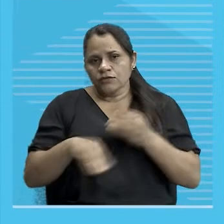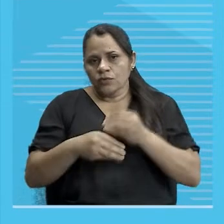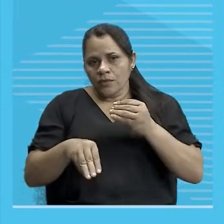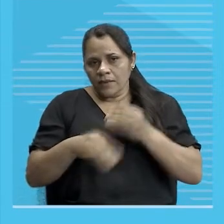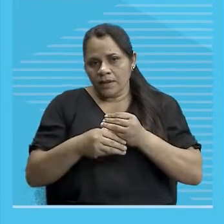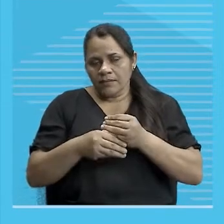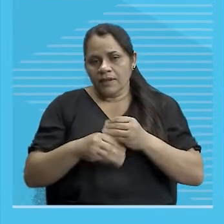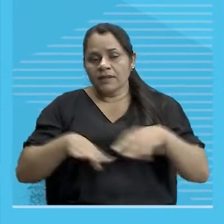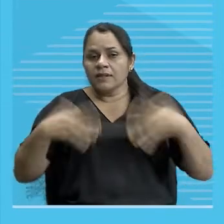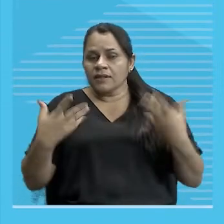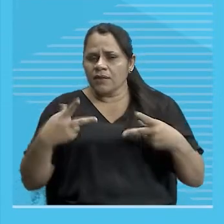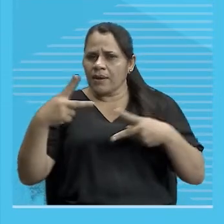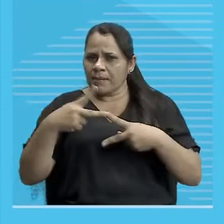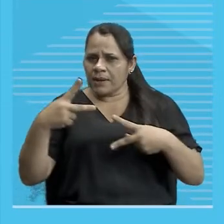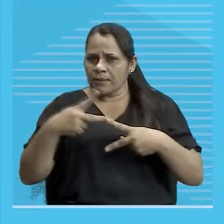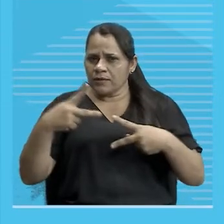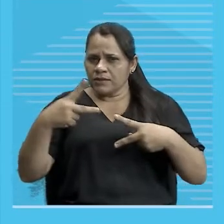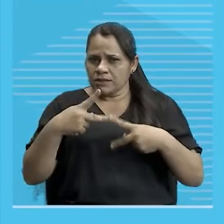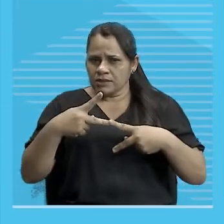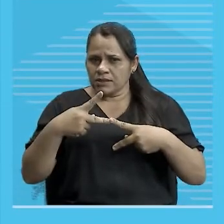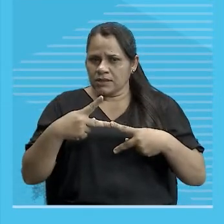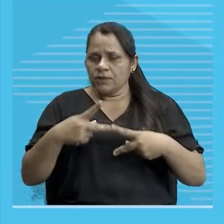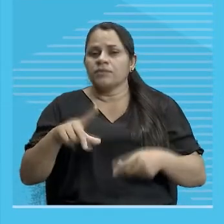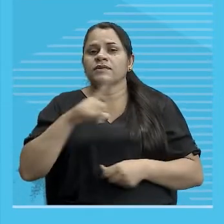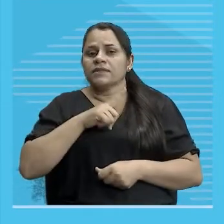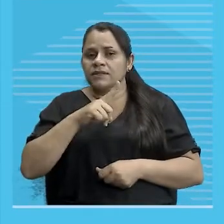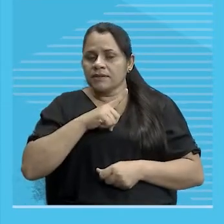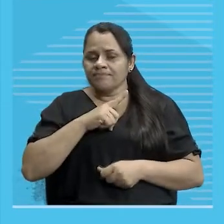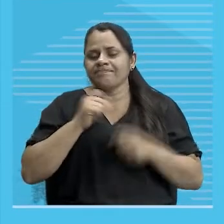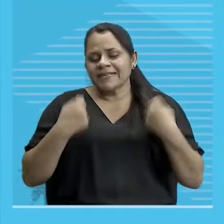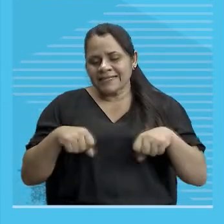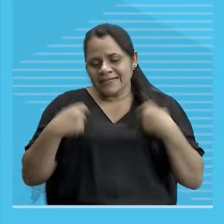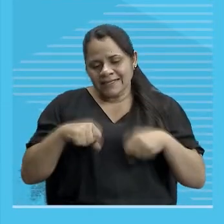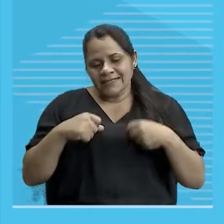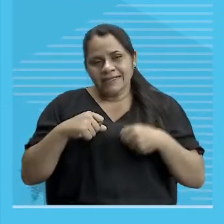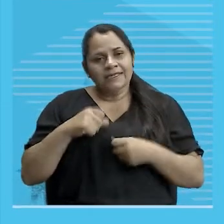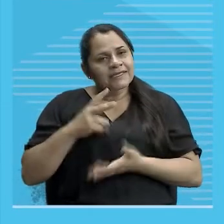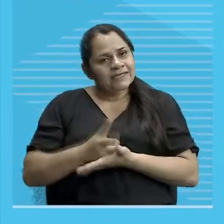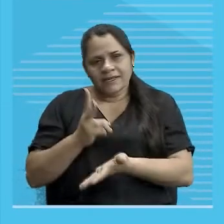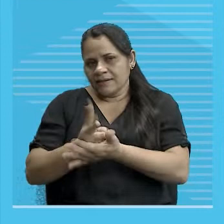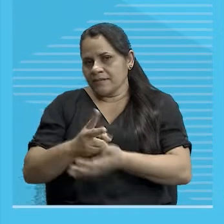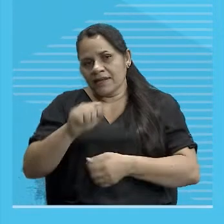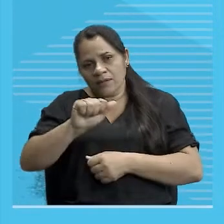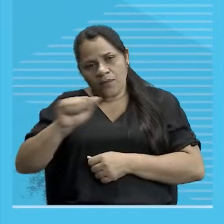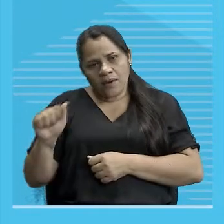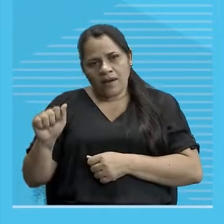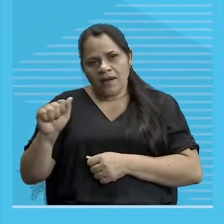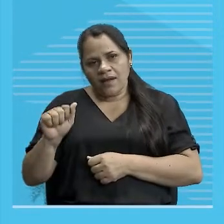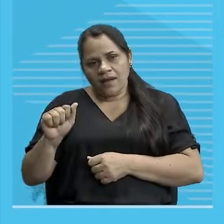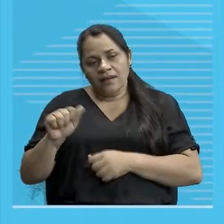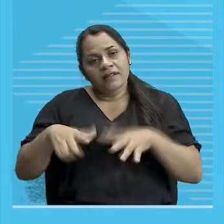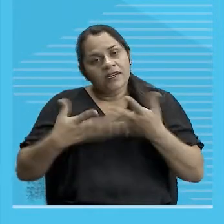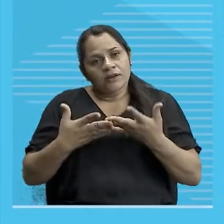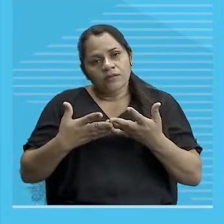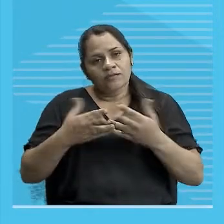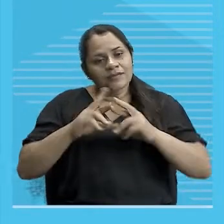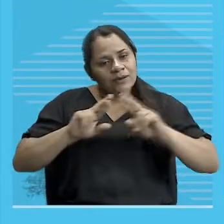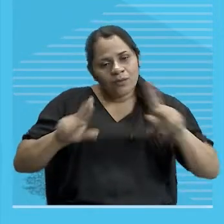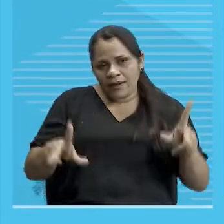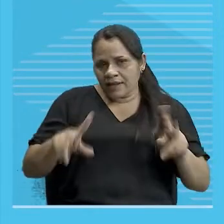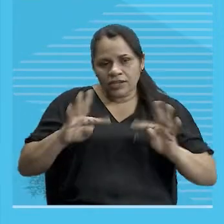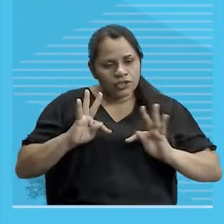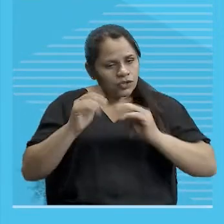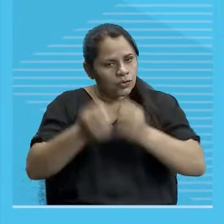A preposição tem que ser a, gente. Então, vocês já sabem que não é todo nome, não é todo substantivo,